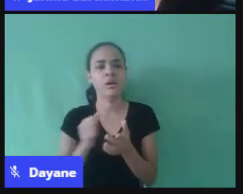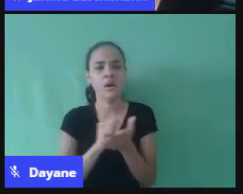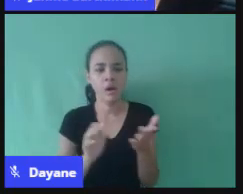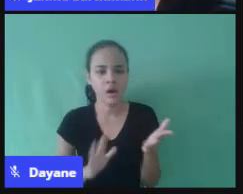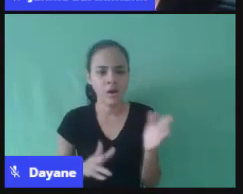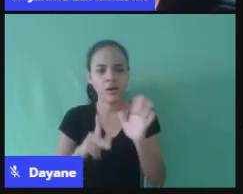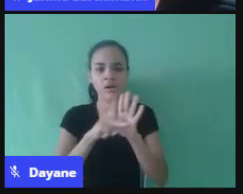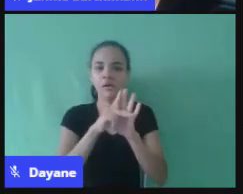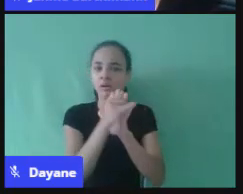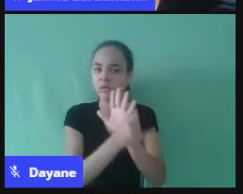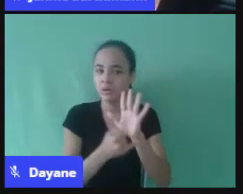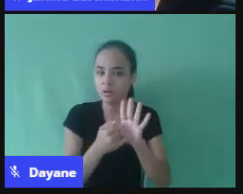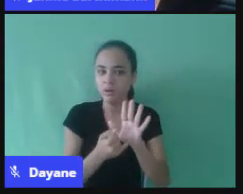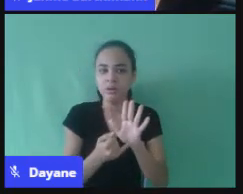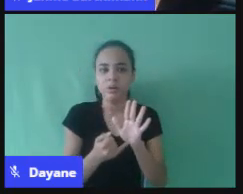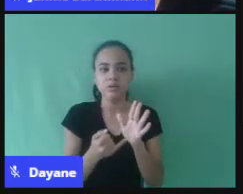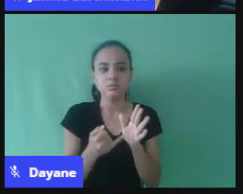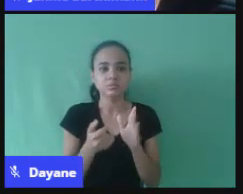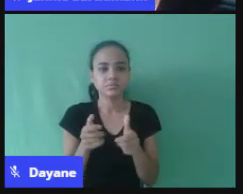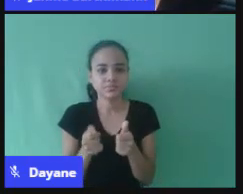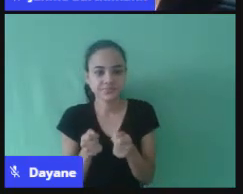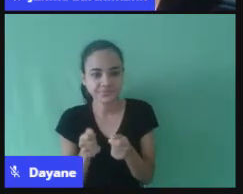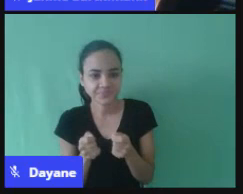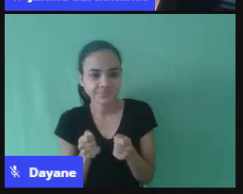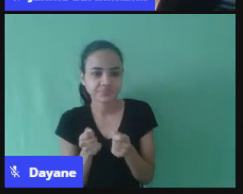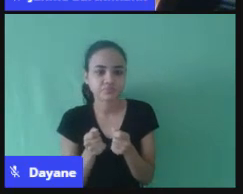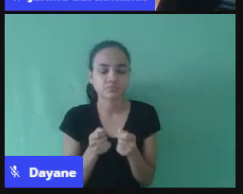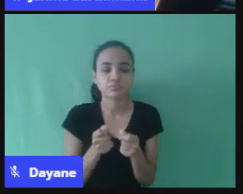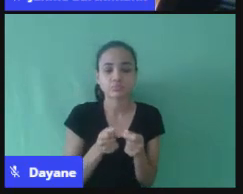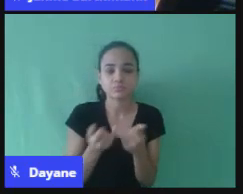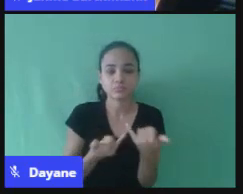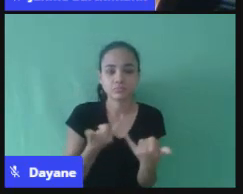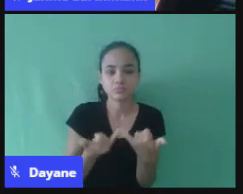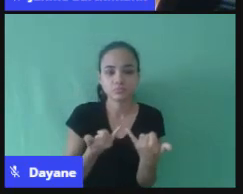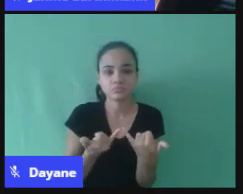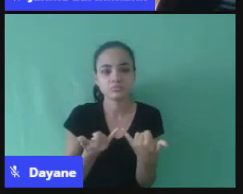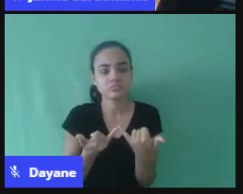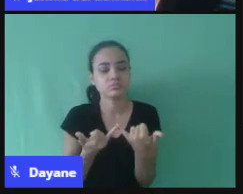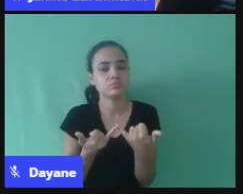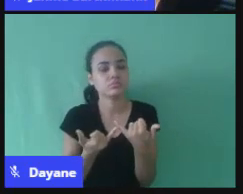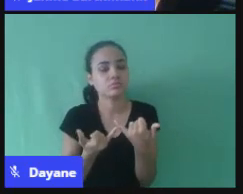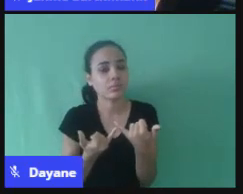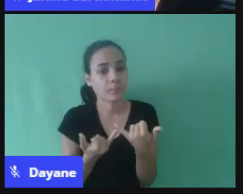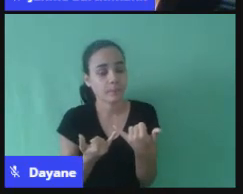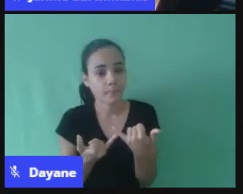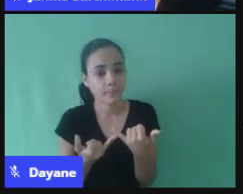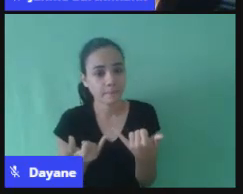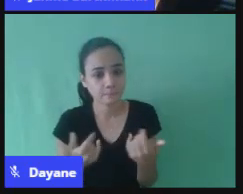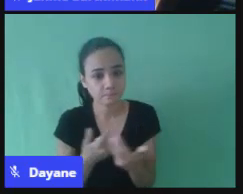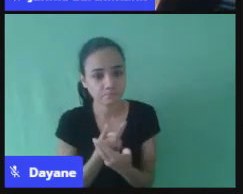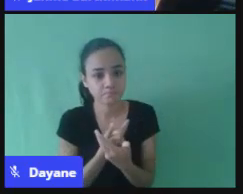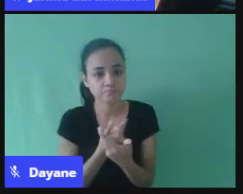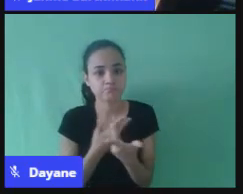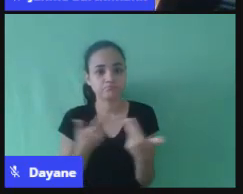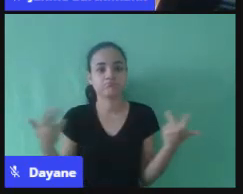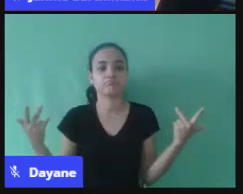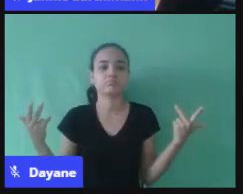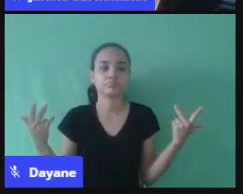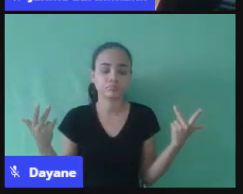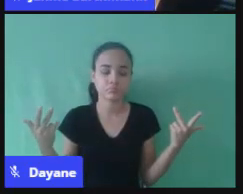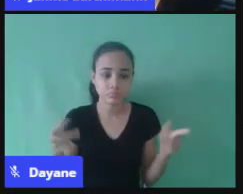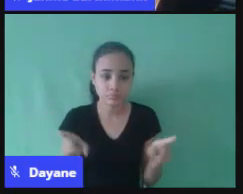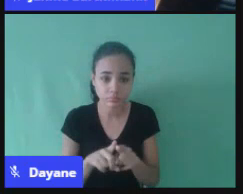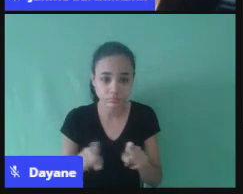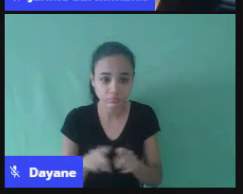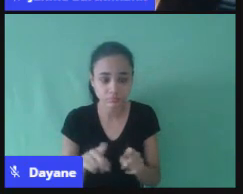games, grupais e individuais, colaborativos e personalizados. Também falamos de